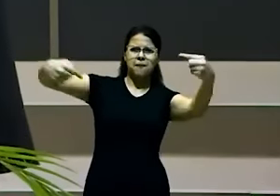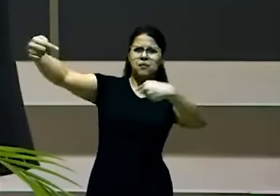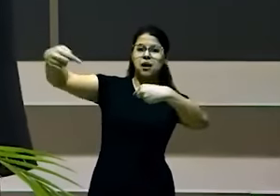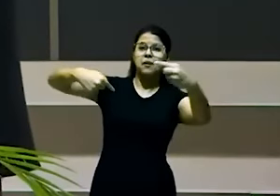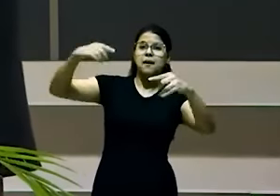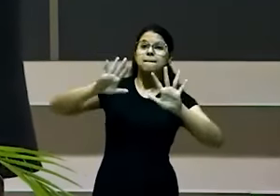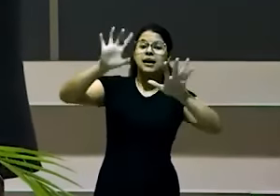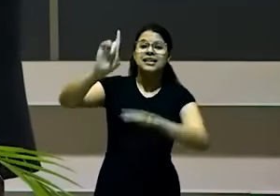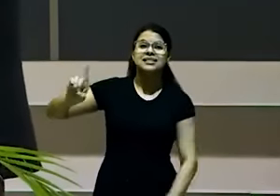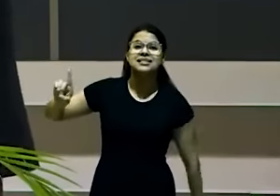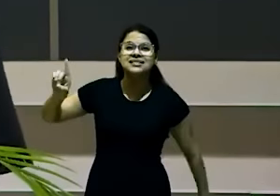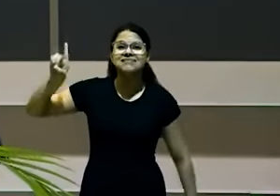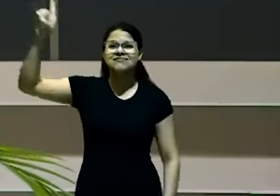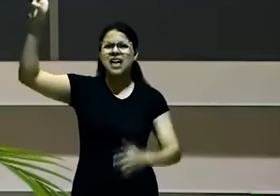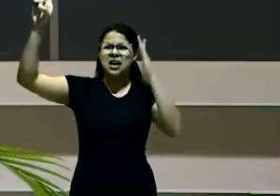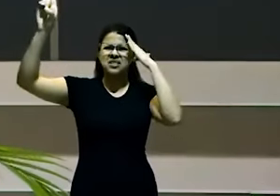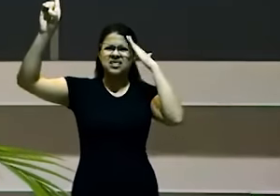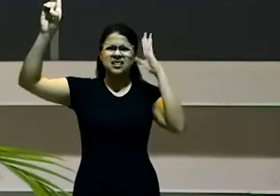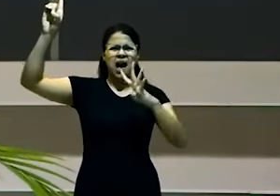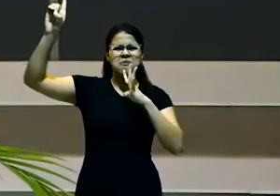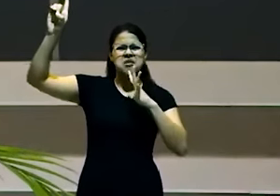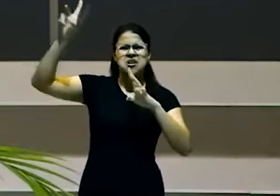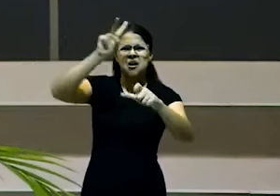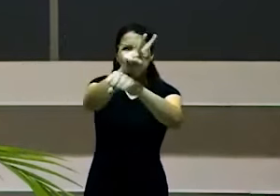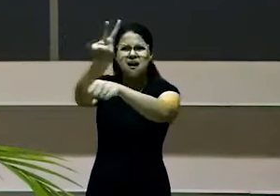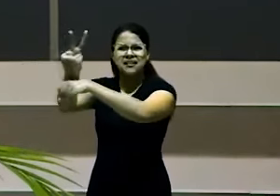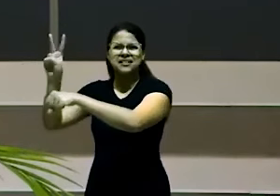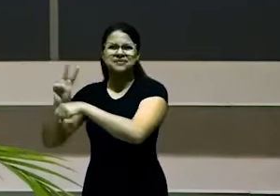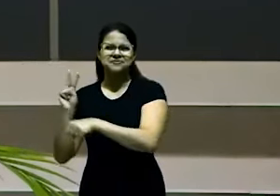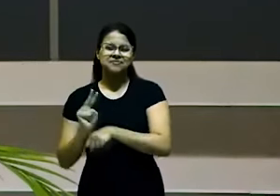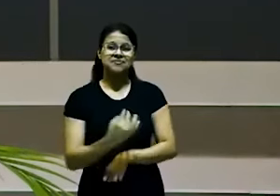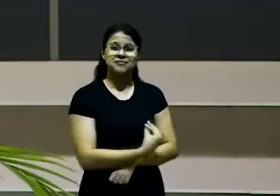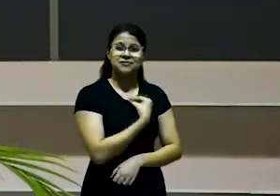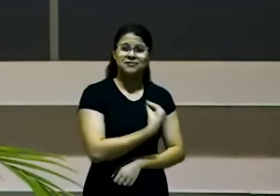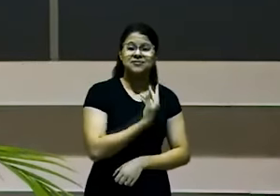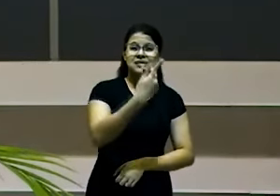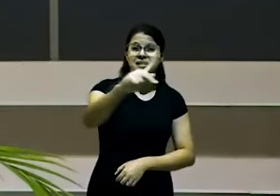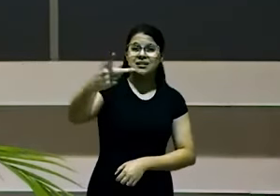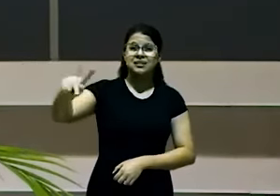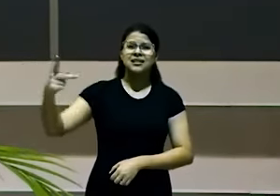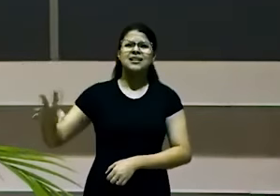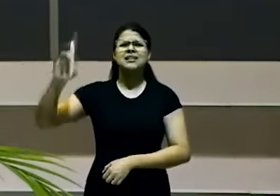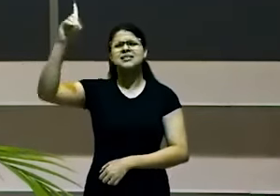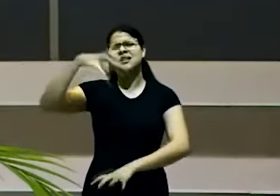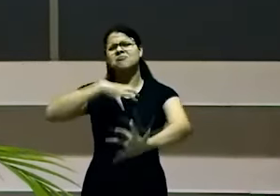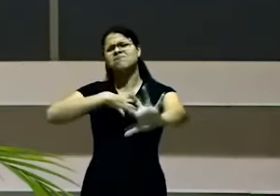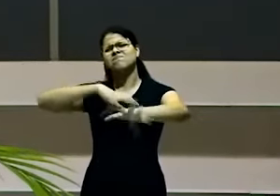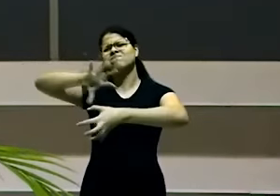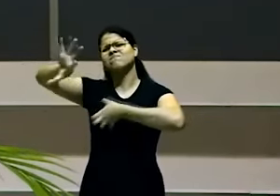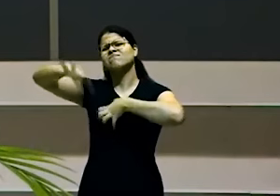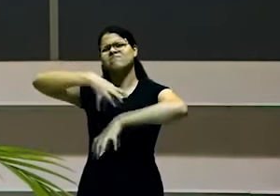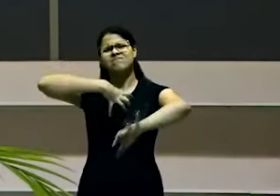sabe porque tem nos escolhido tem guardado as nossas vidas e tem sentido o ainda o